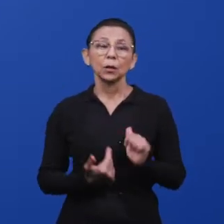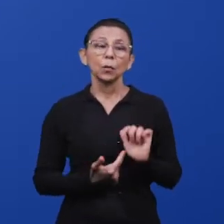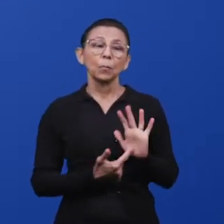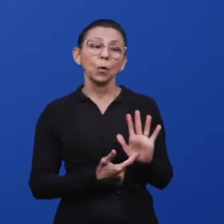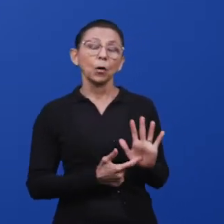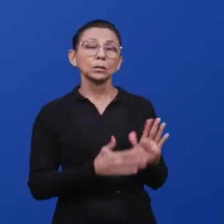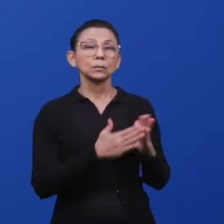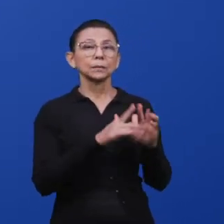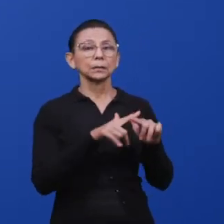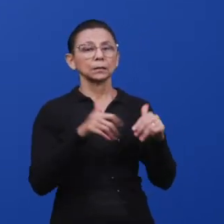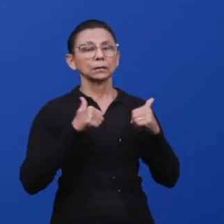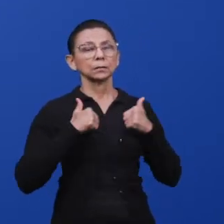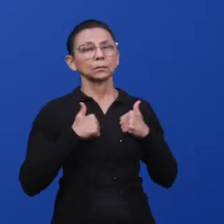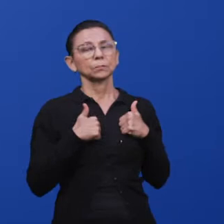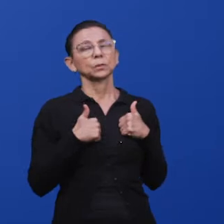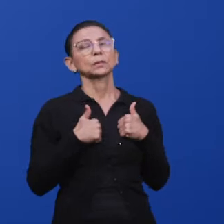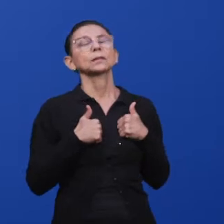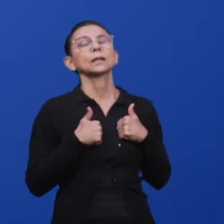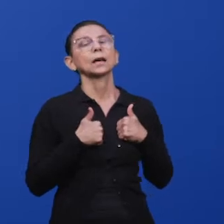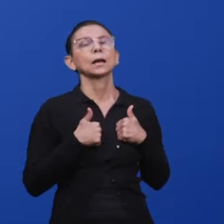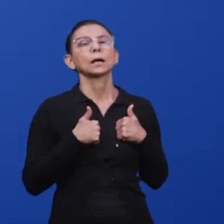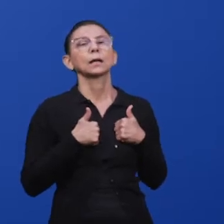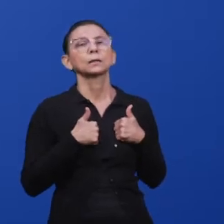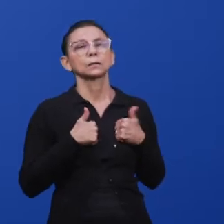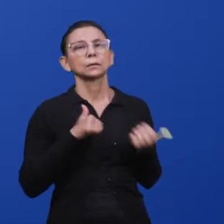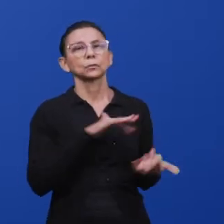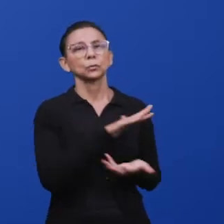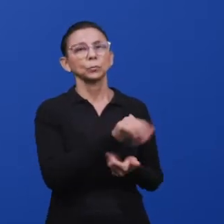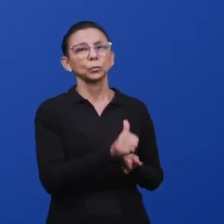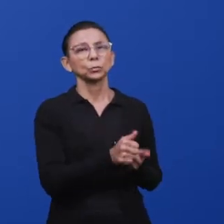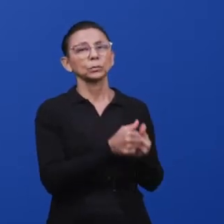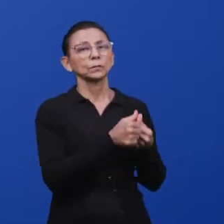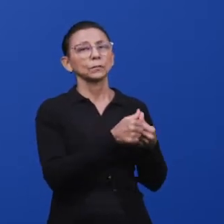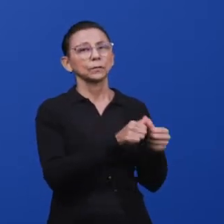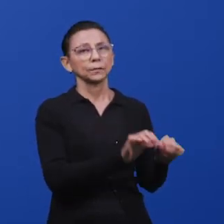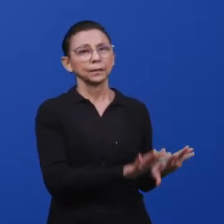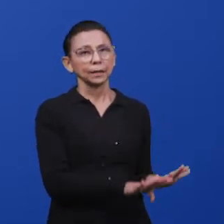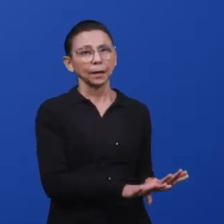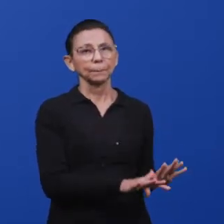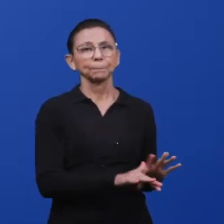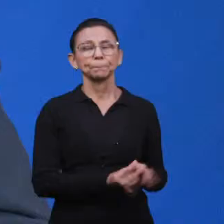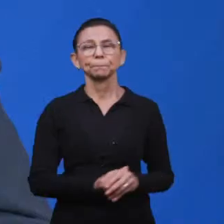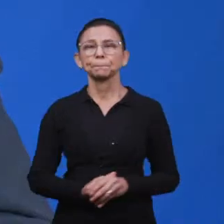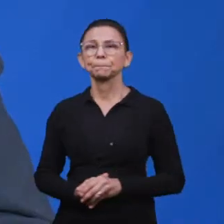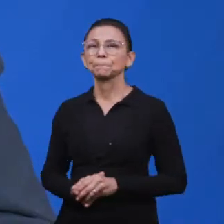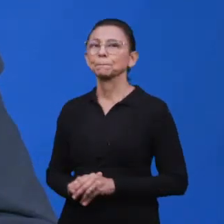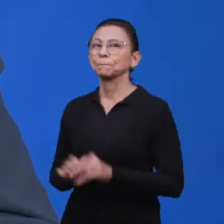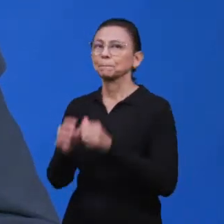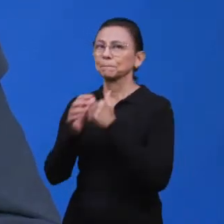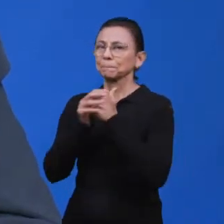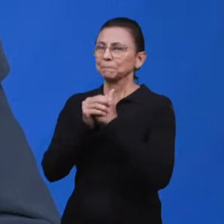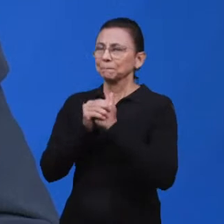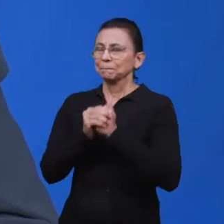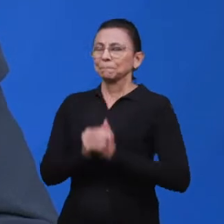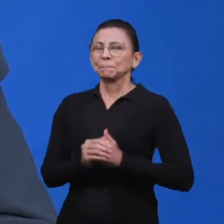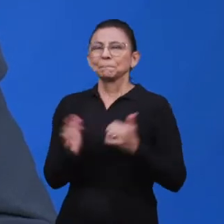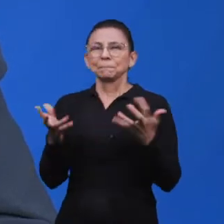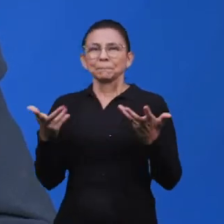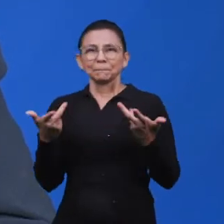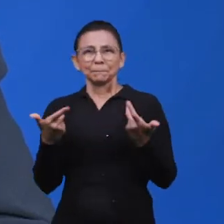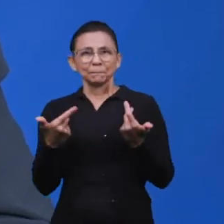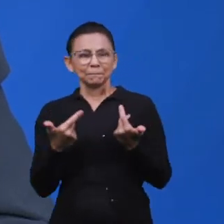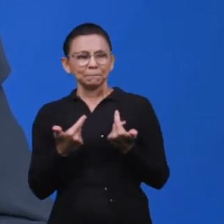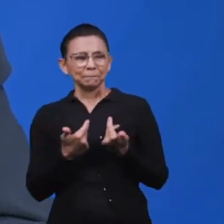mas acomodada com o mundo em que vai ficar. A todos, a paz do Senhor Jesus. Amém, Patrick. Que maravilha